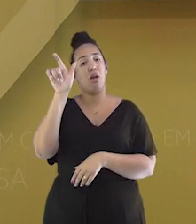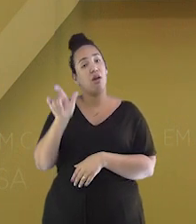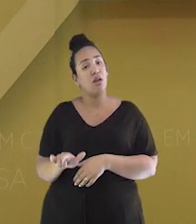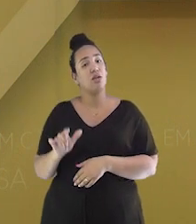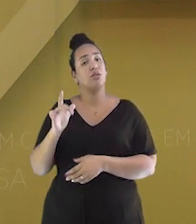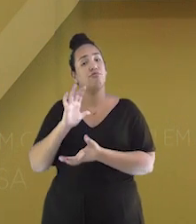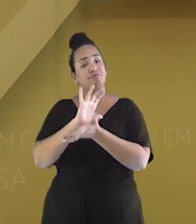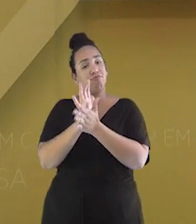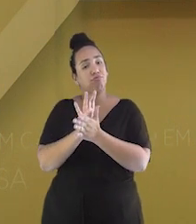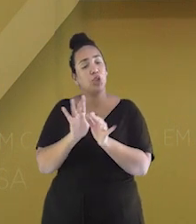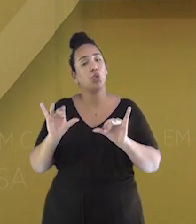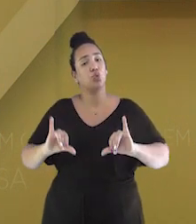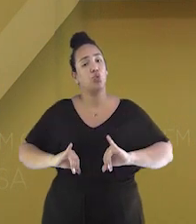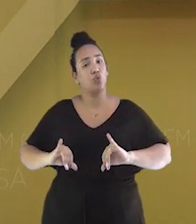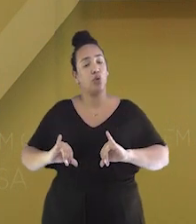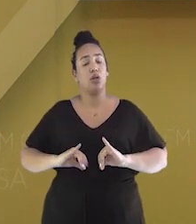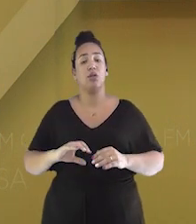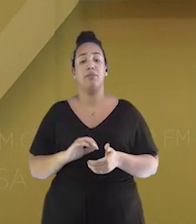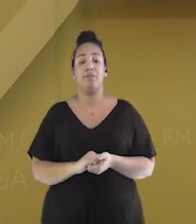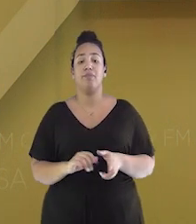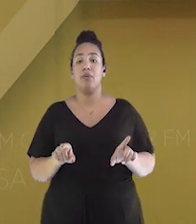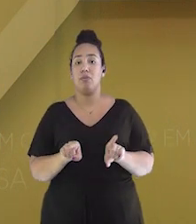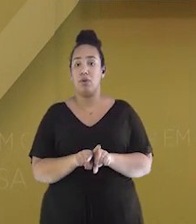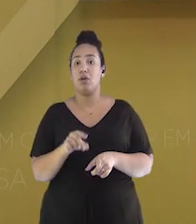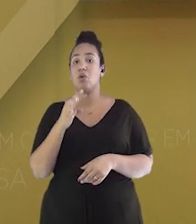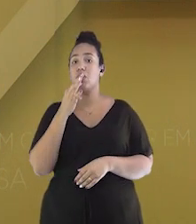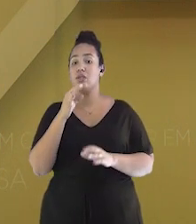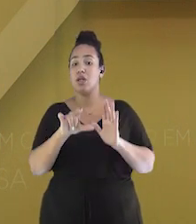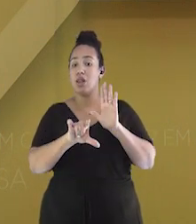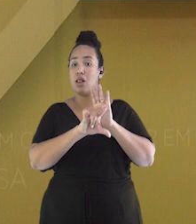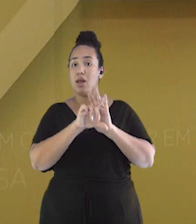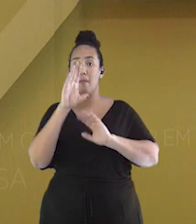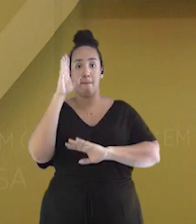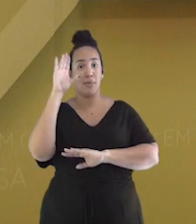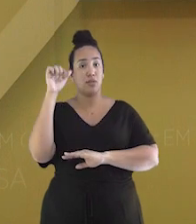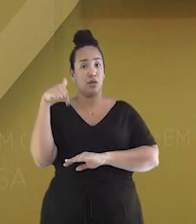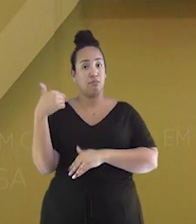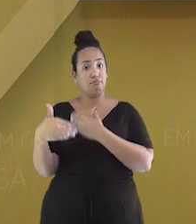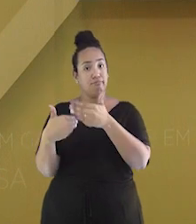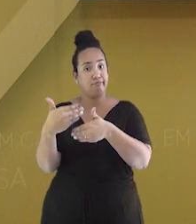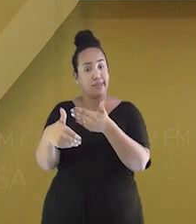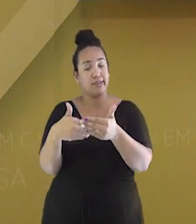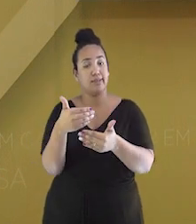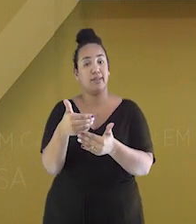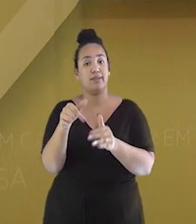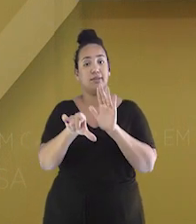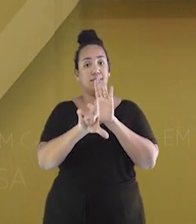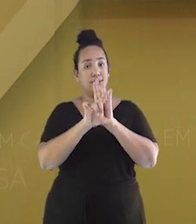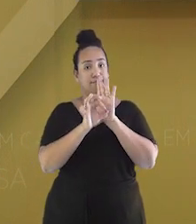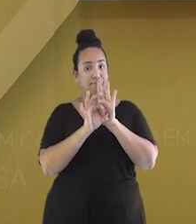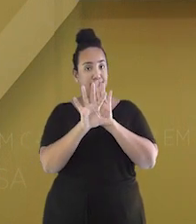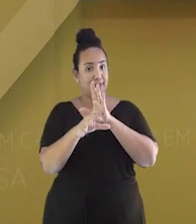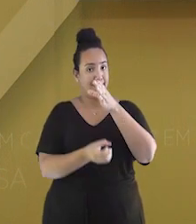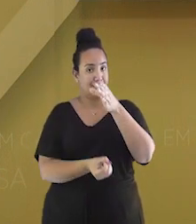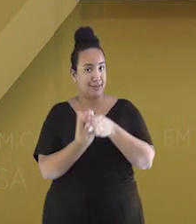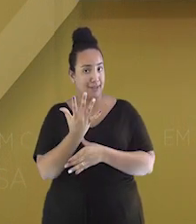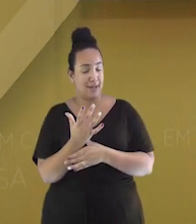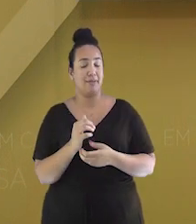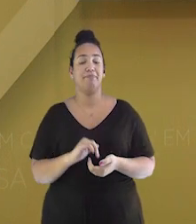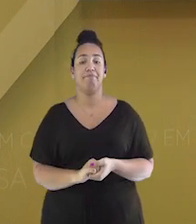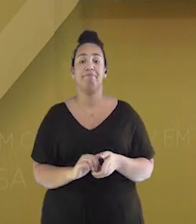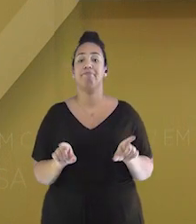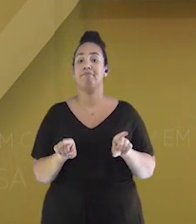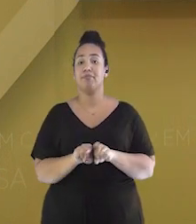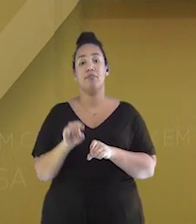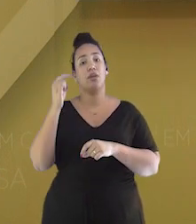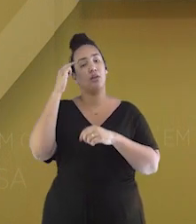sofreram. Conhecemos as principais leis que fizeram parte do processo gradual do abolicionismo. E, por fim,